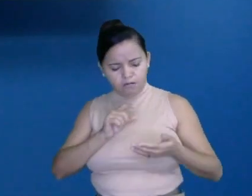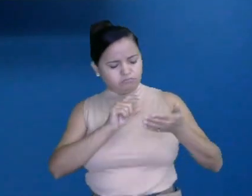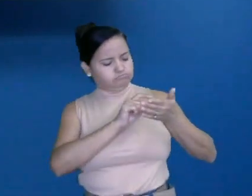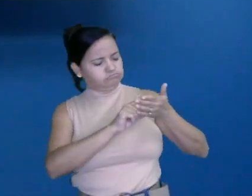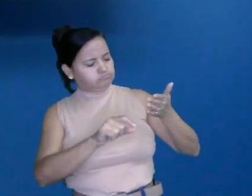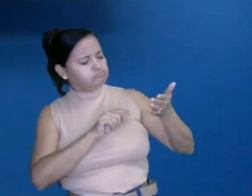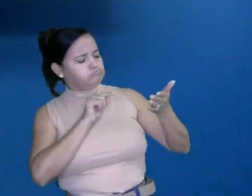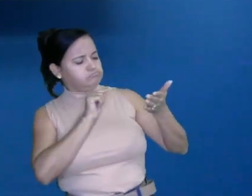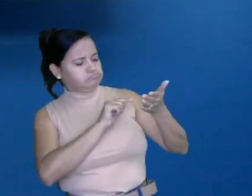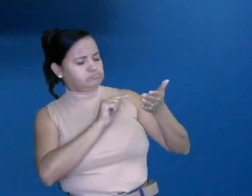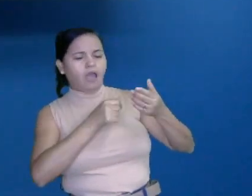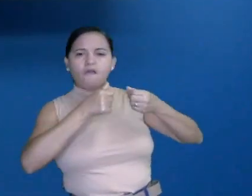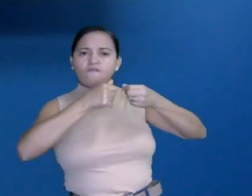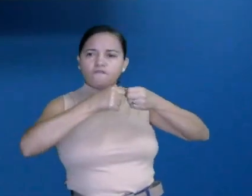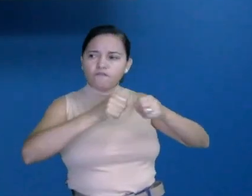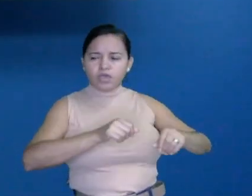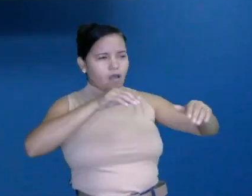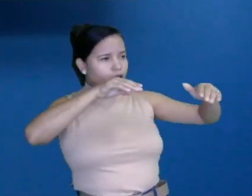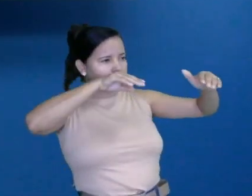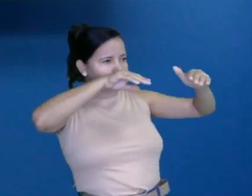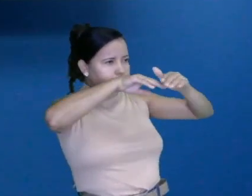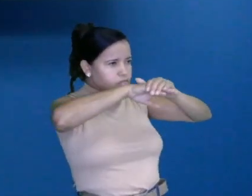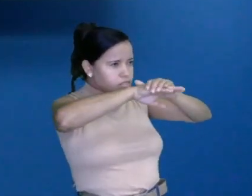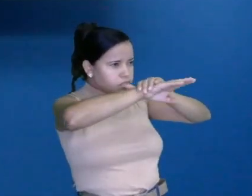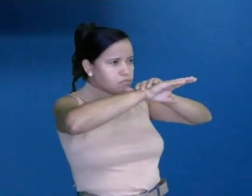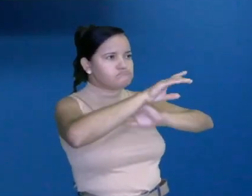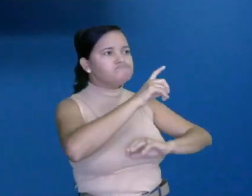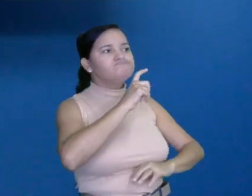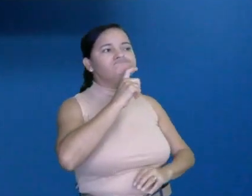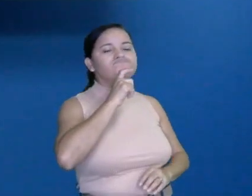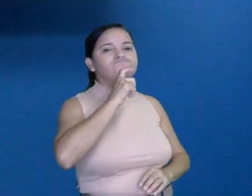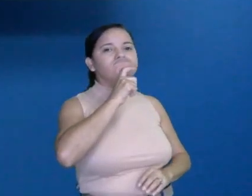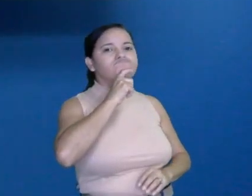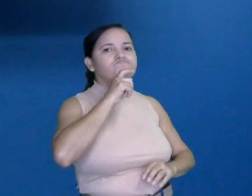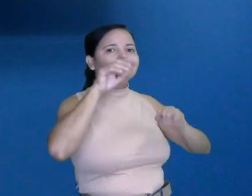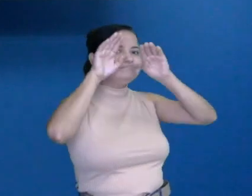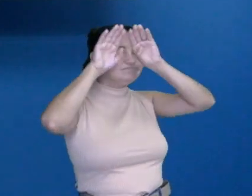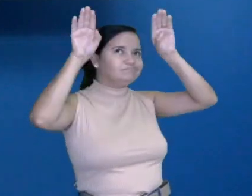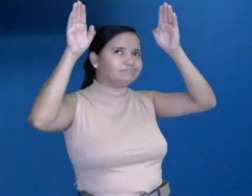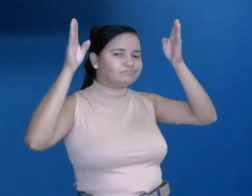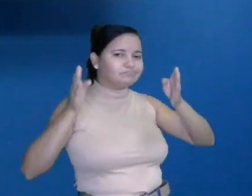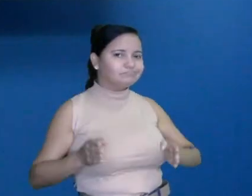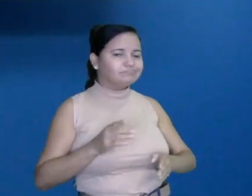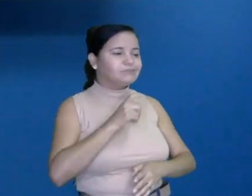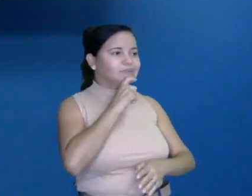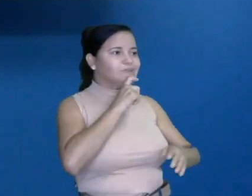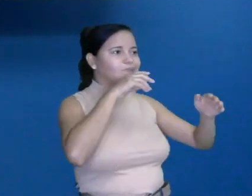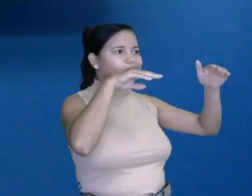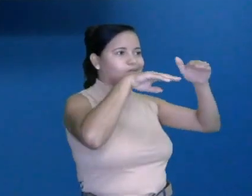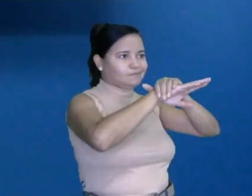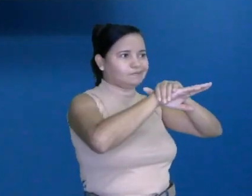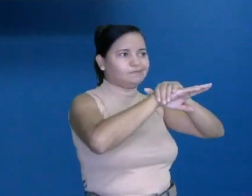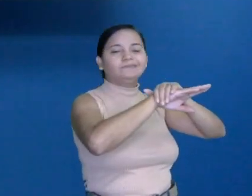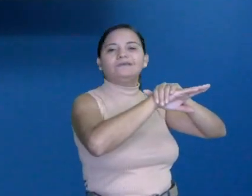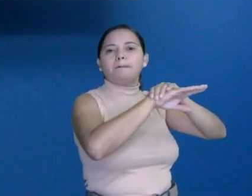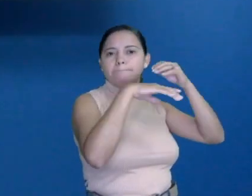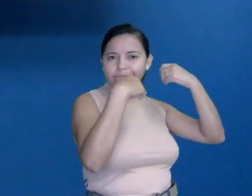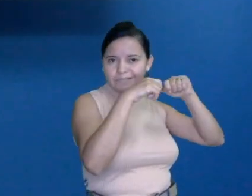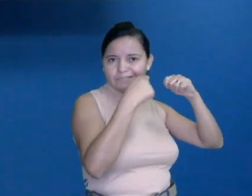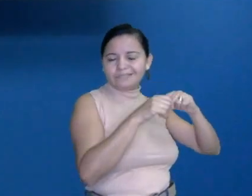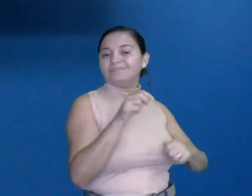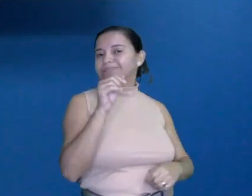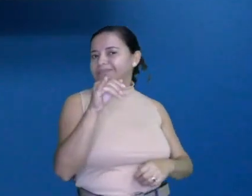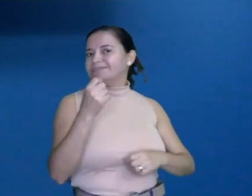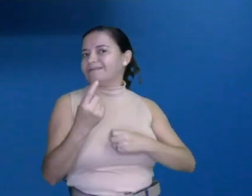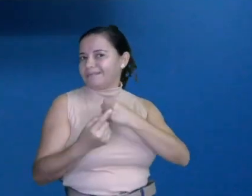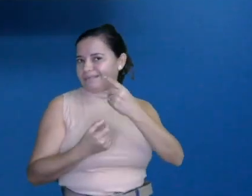tem que ficar na geladeira. Se você tirar por muito tempo, o que é que vai acontecer? Ele pode estragar, exatamente.